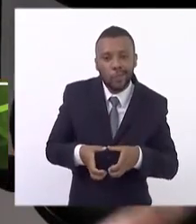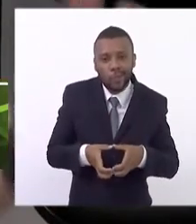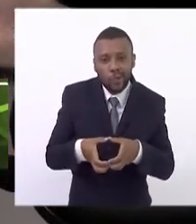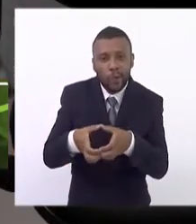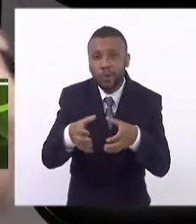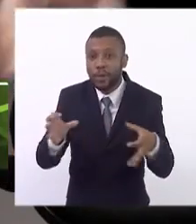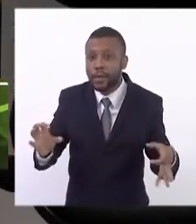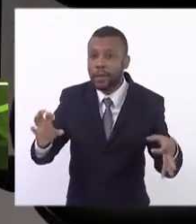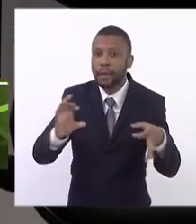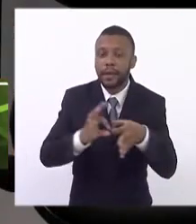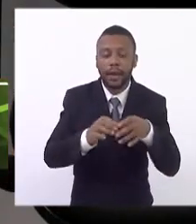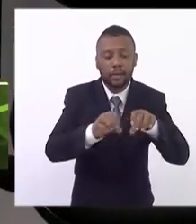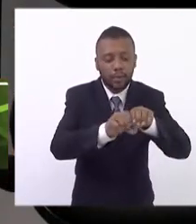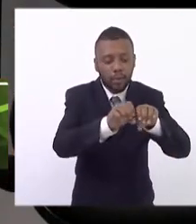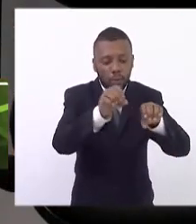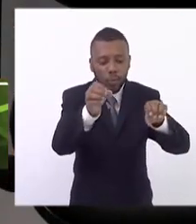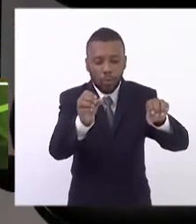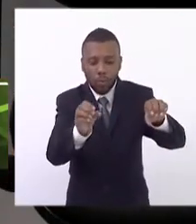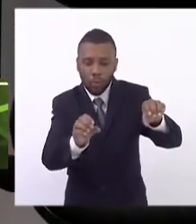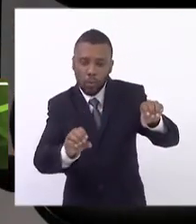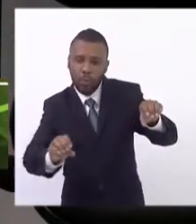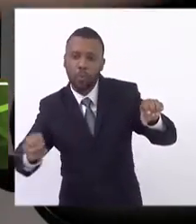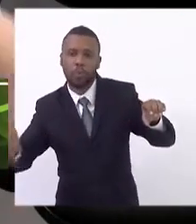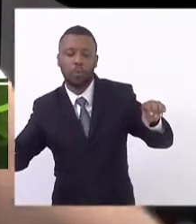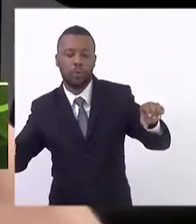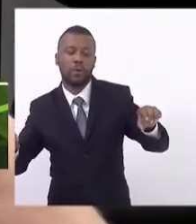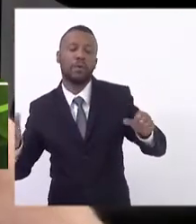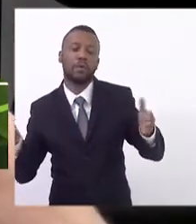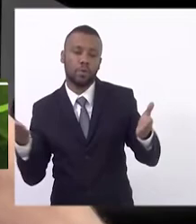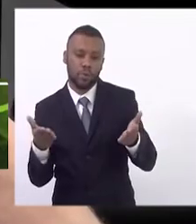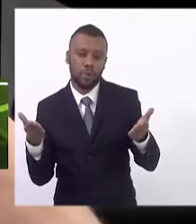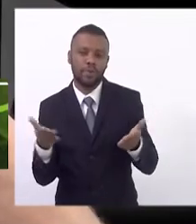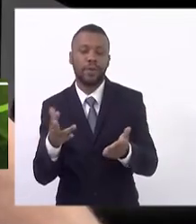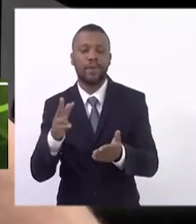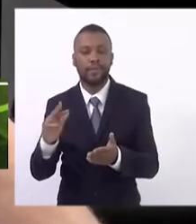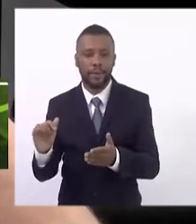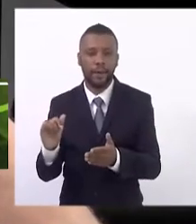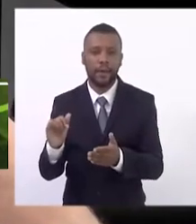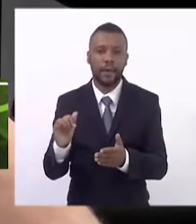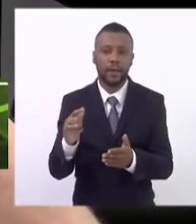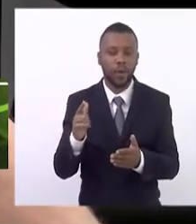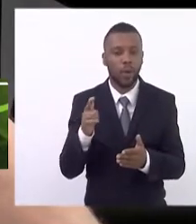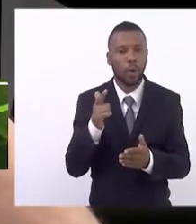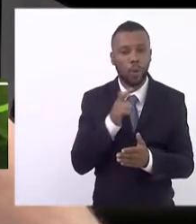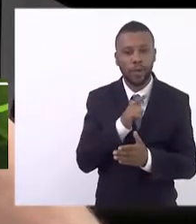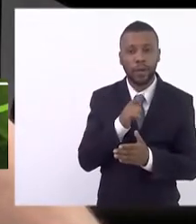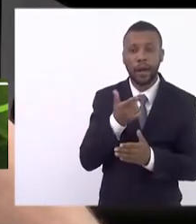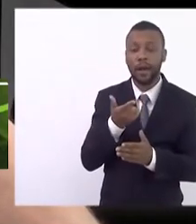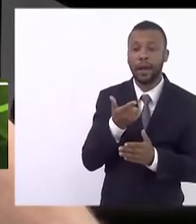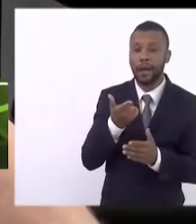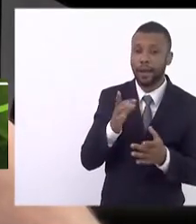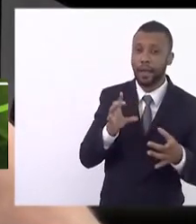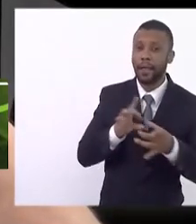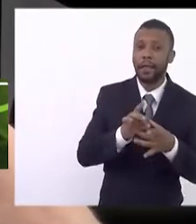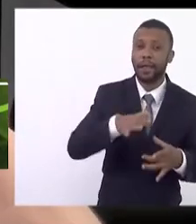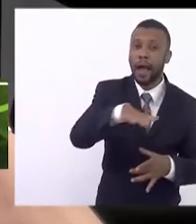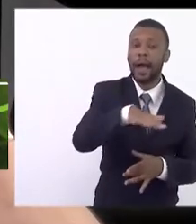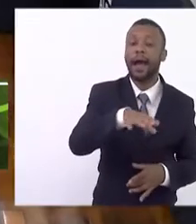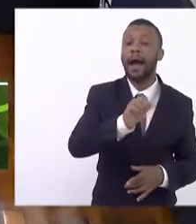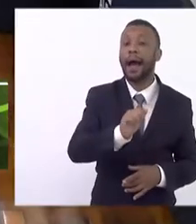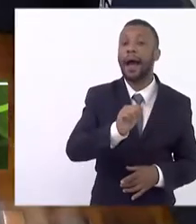tronco. E esse tronco hoje vai dar encaminhamento à Eti Alegria. Perfeitamente. Muito